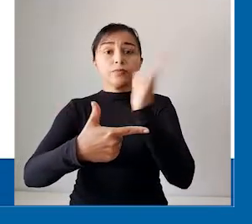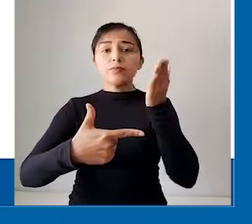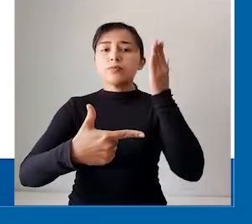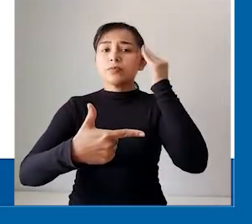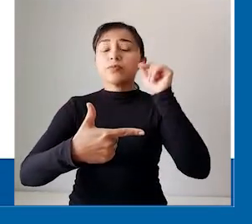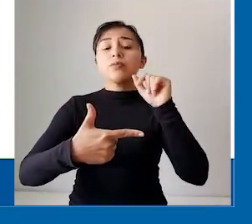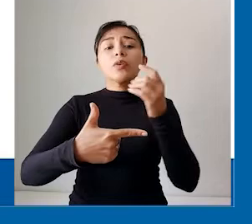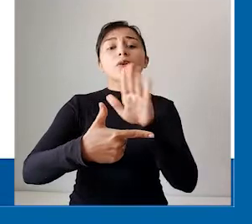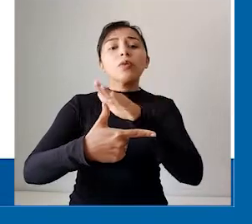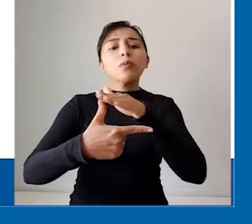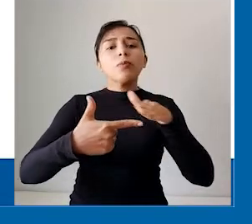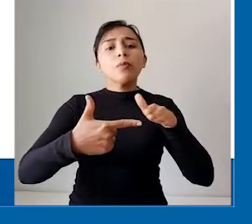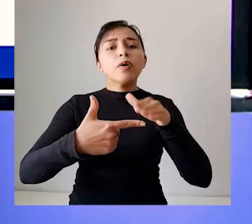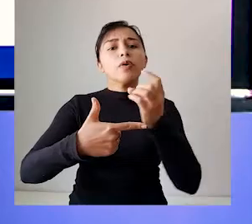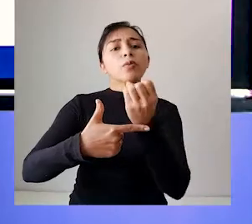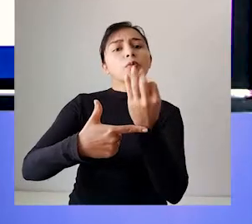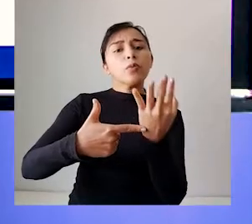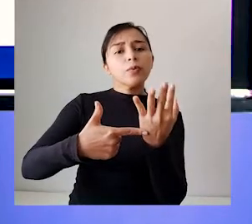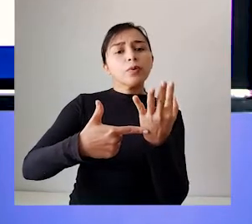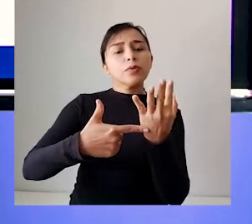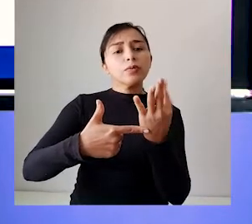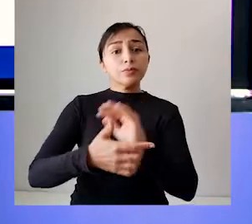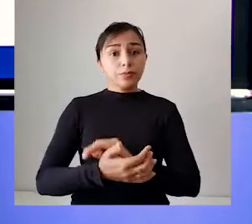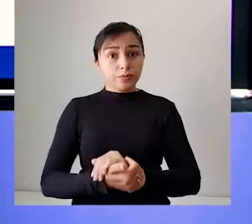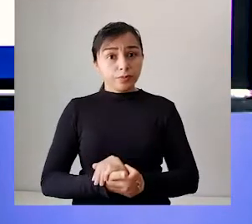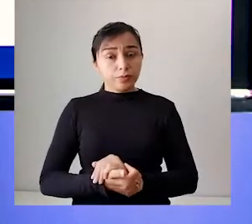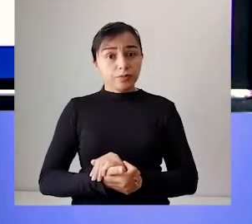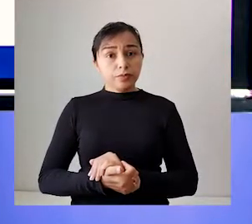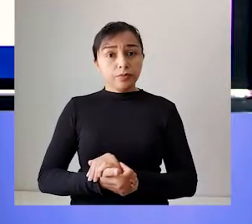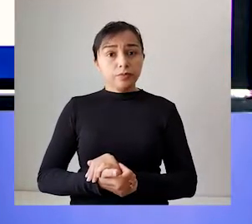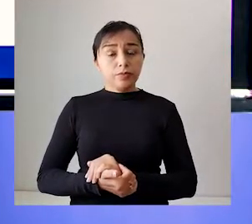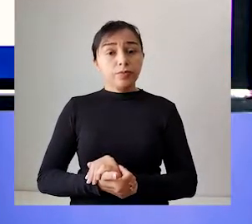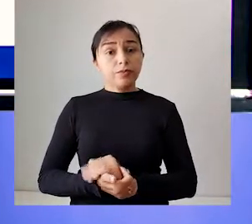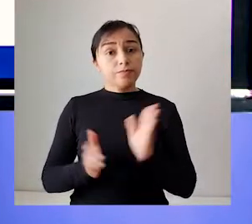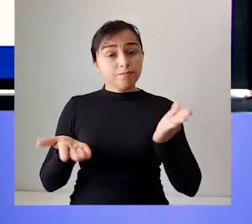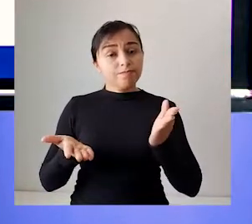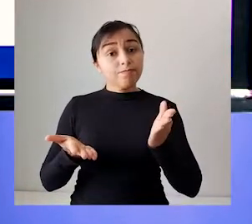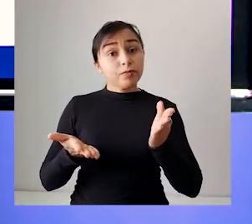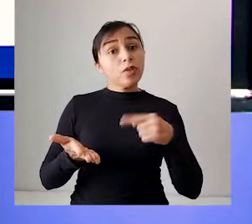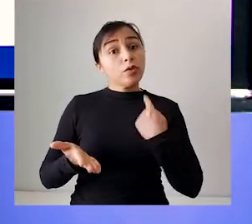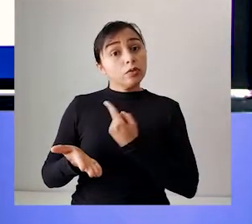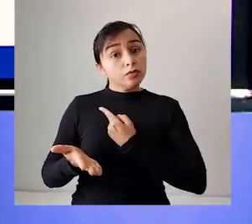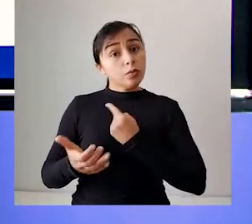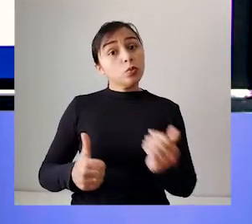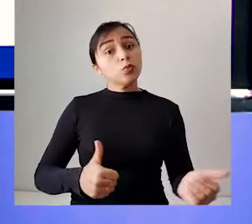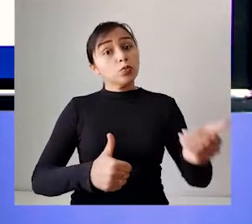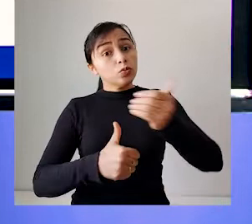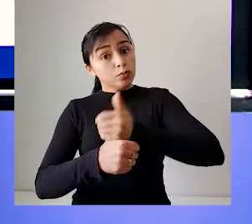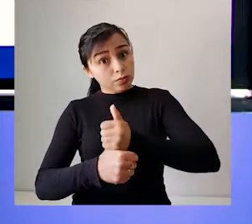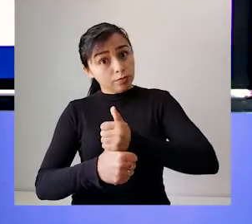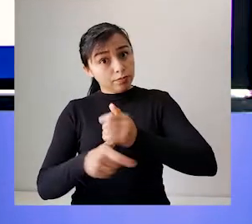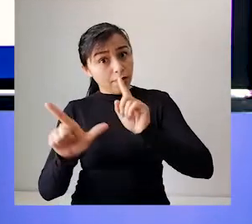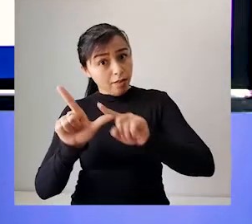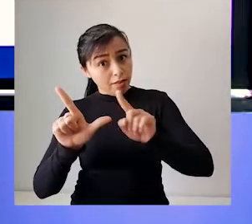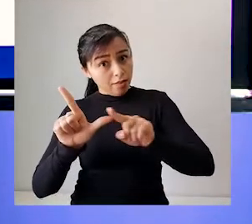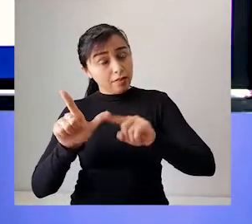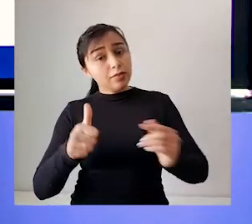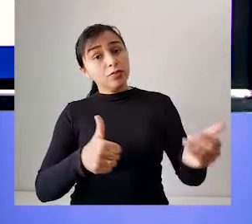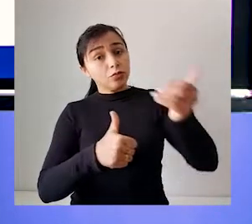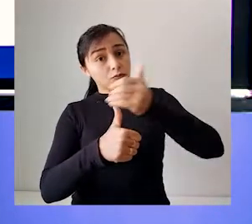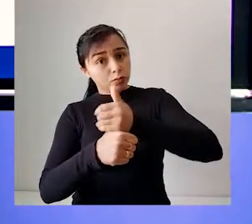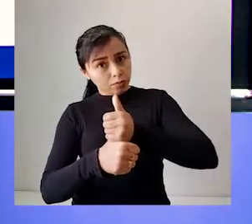o valor da hipotenusa A. Então, basicamente, o que a gente tem que fazer é substituir esses